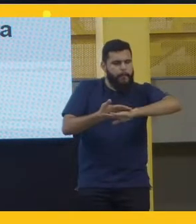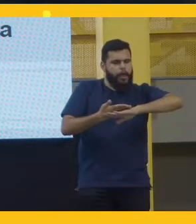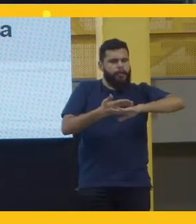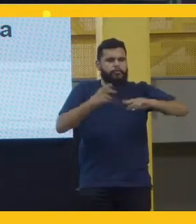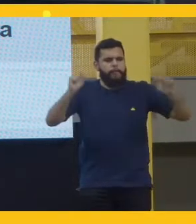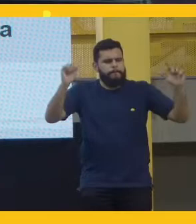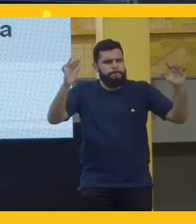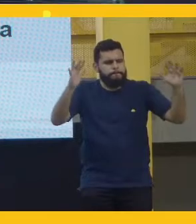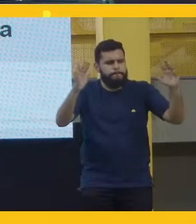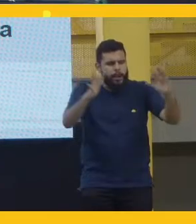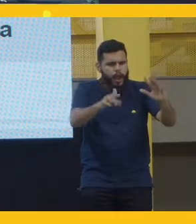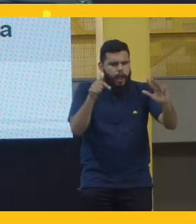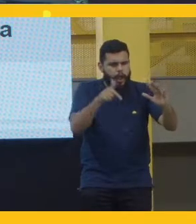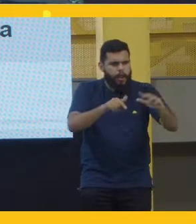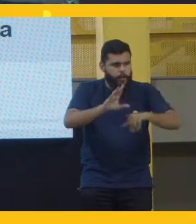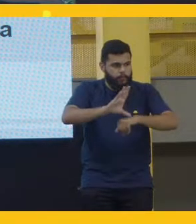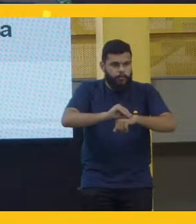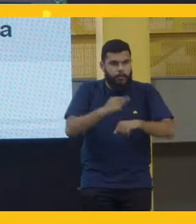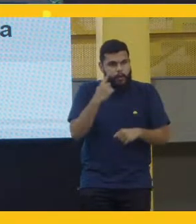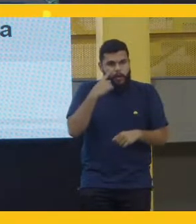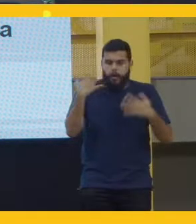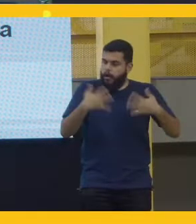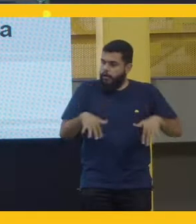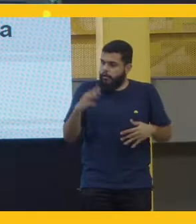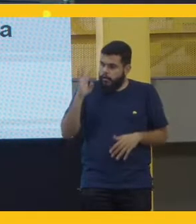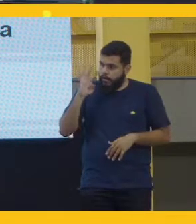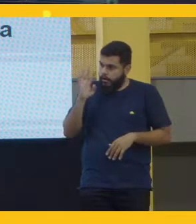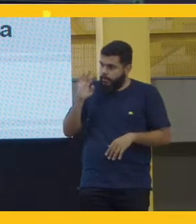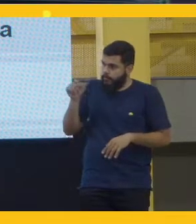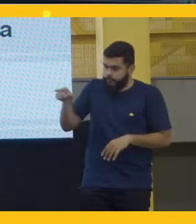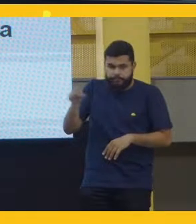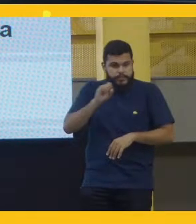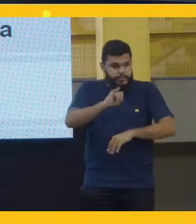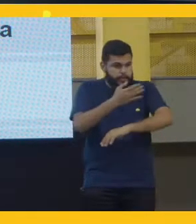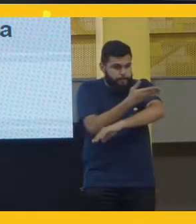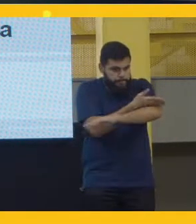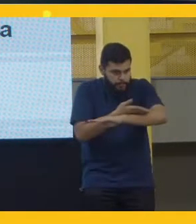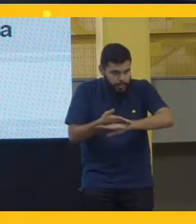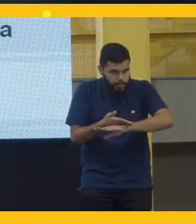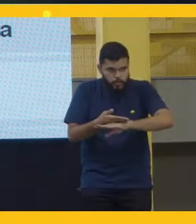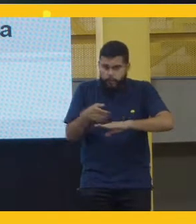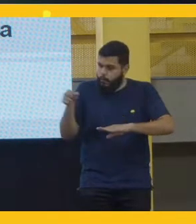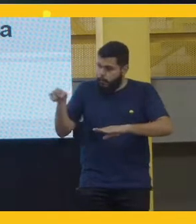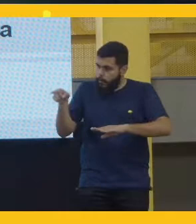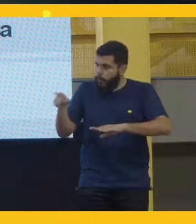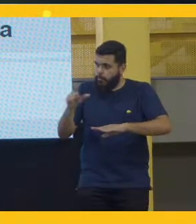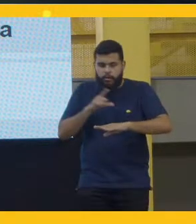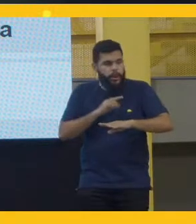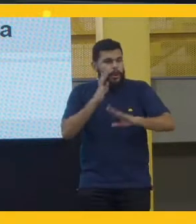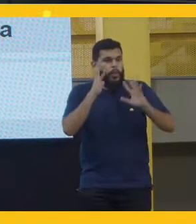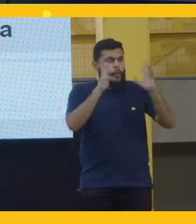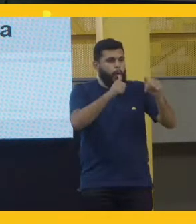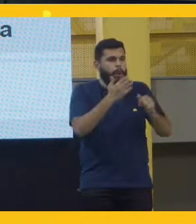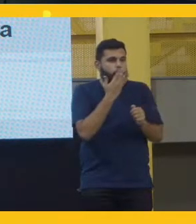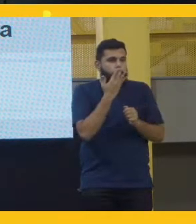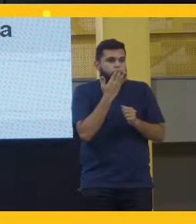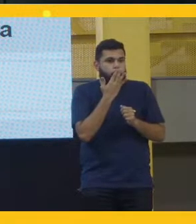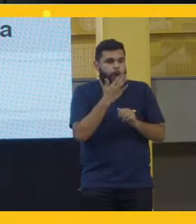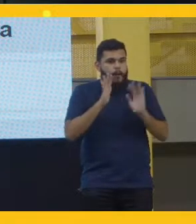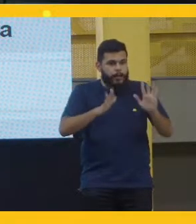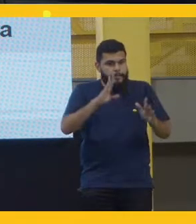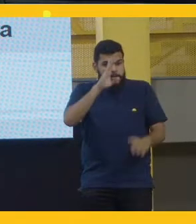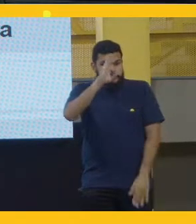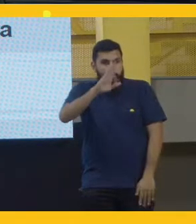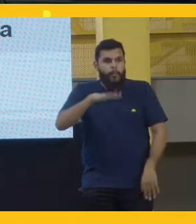meio esverdeados. Então olha que interessante, a lâmpada fluorescente branca, ela emite todas as cores, só que ela acaba emitindo